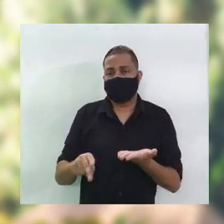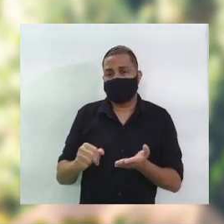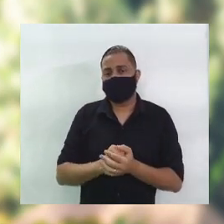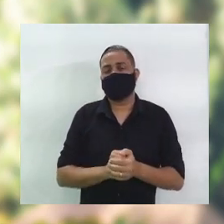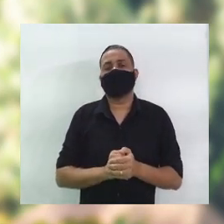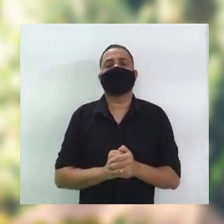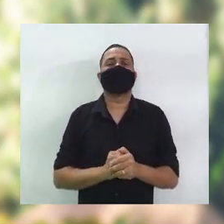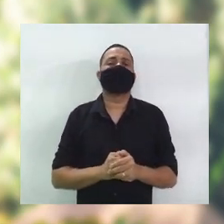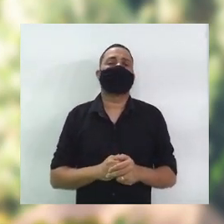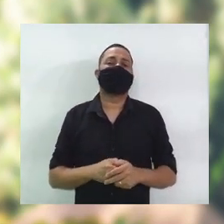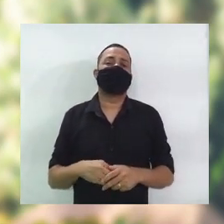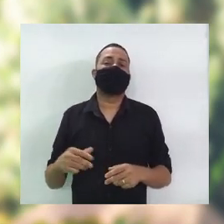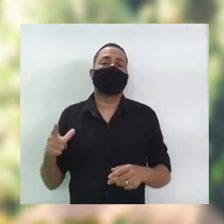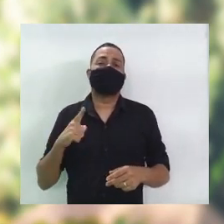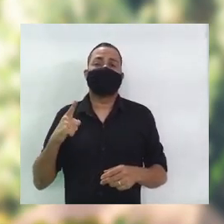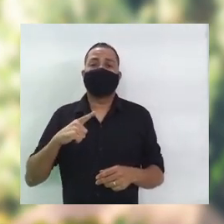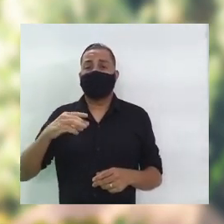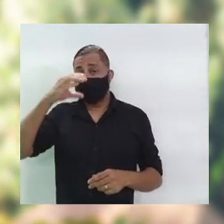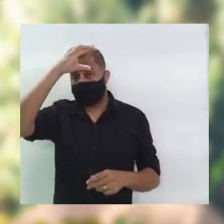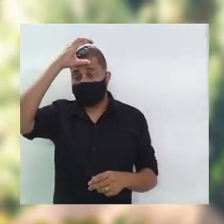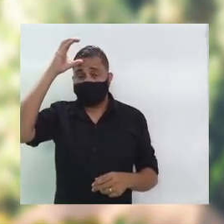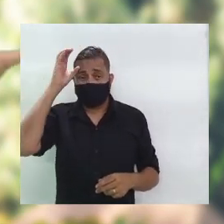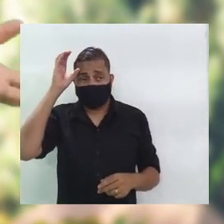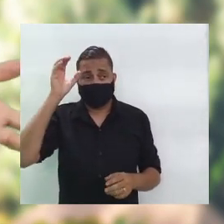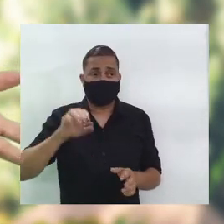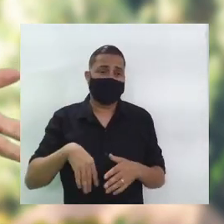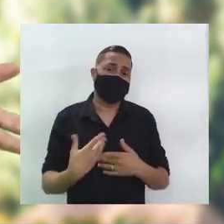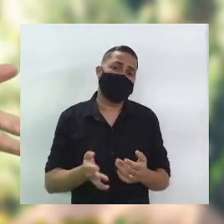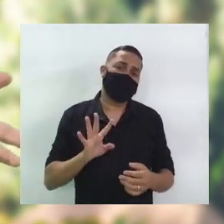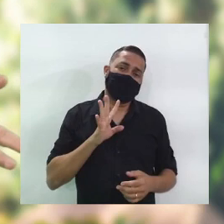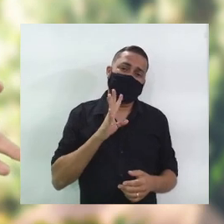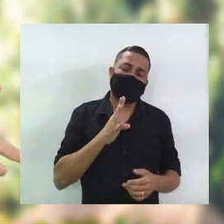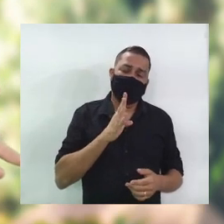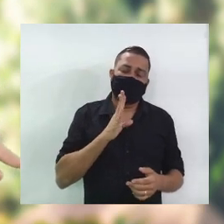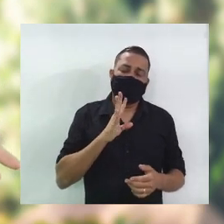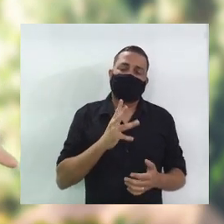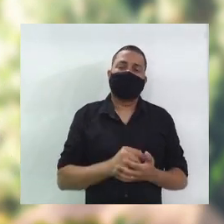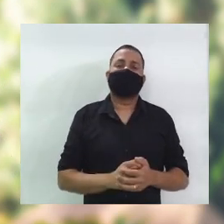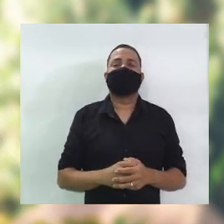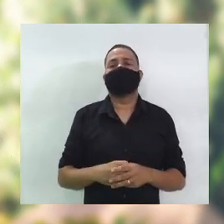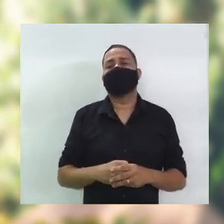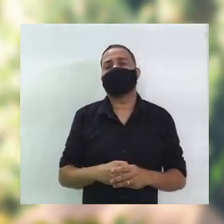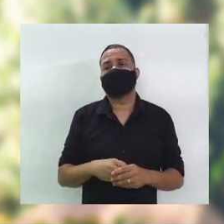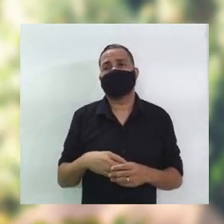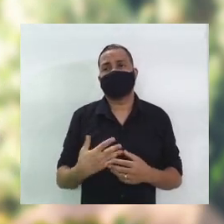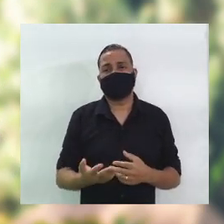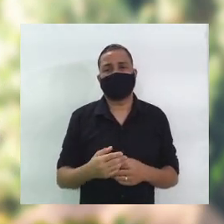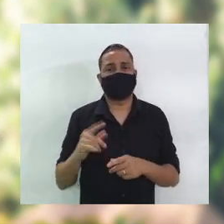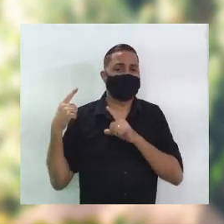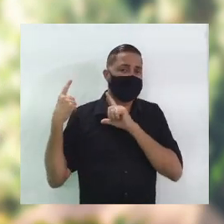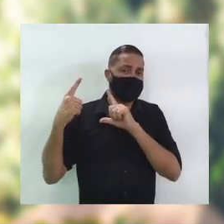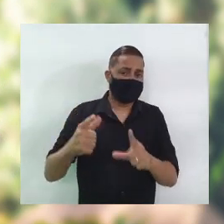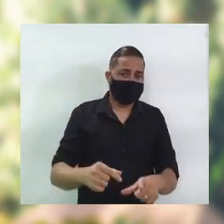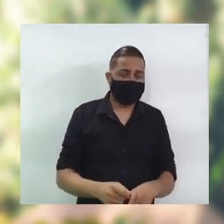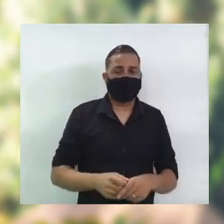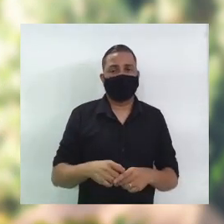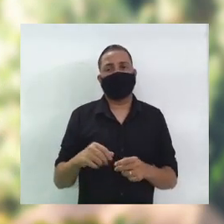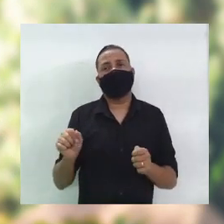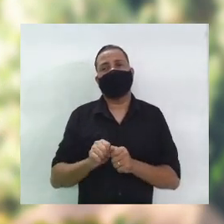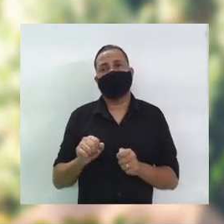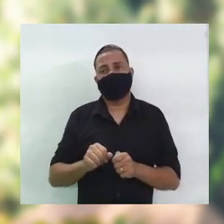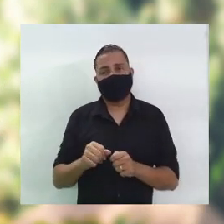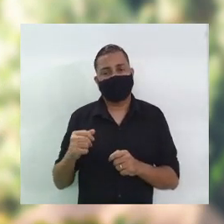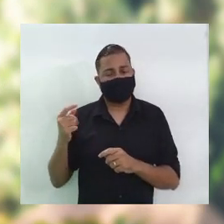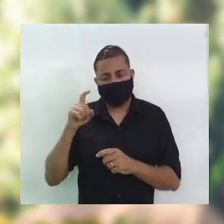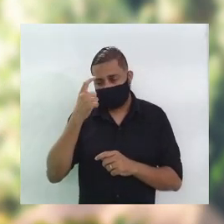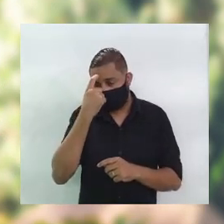com a questão da cidadania. E é isso aí, conhecer a tradição religiosa do outro. E essa tradição que remonta lá